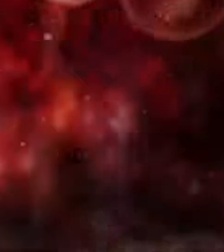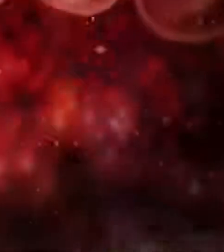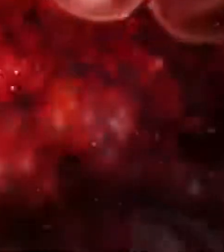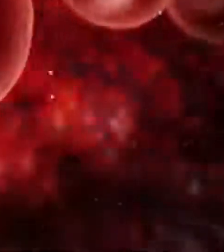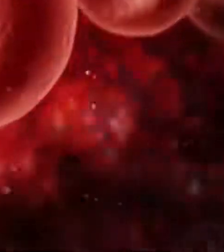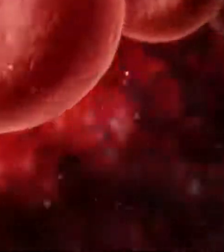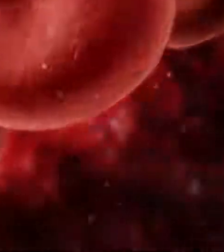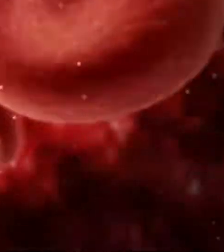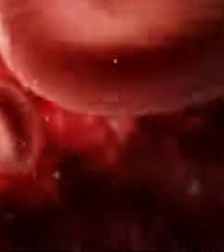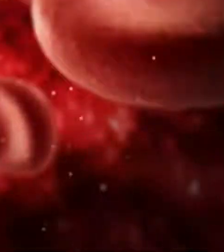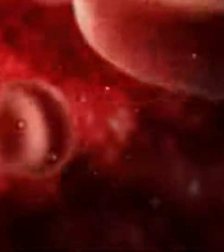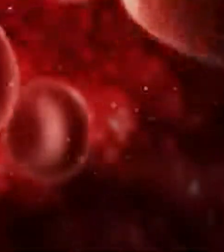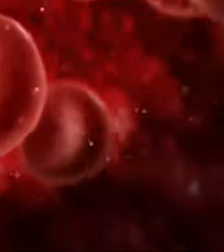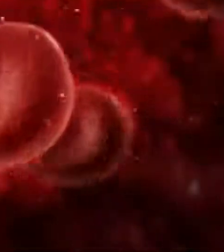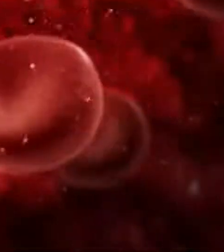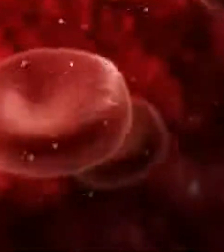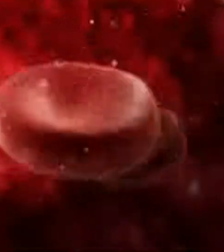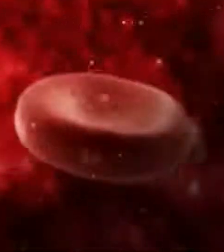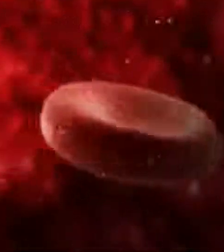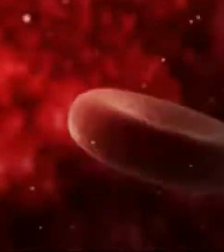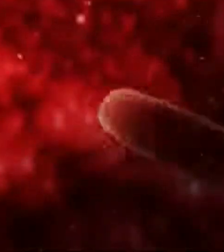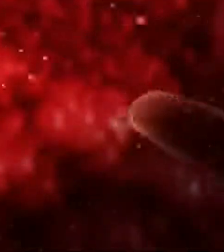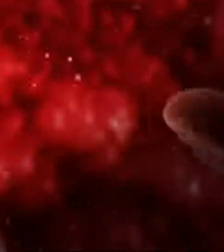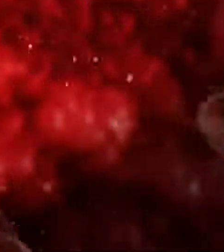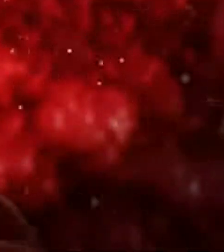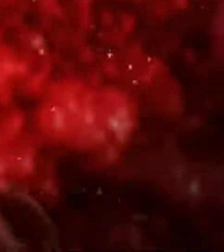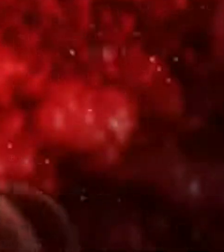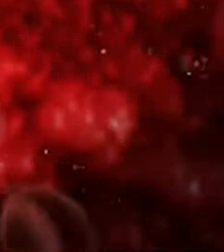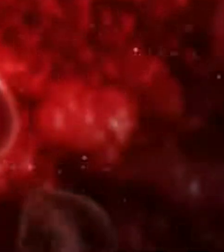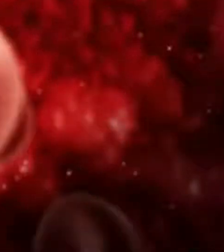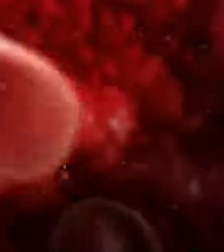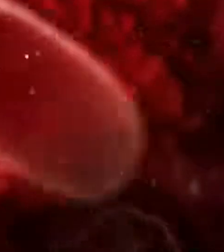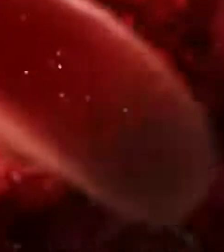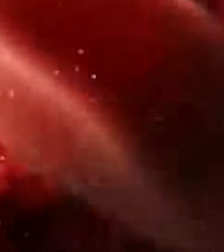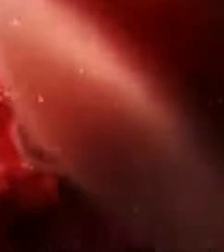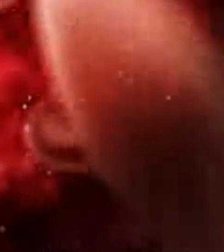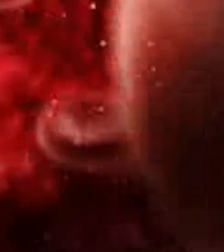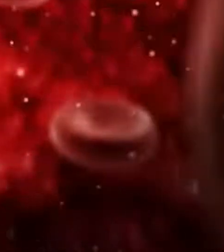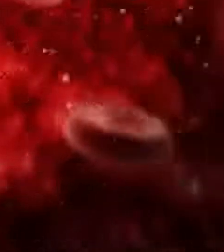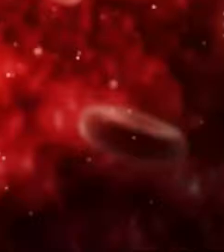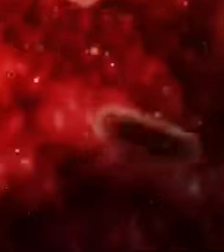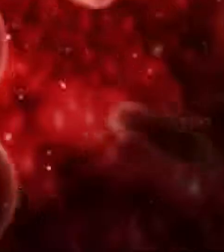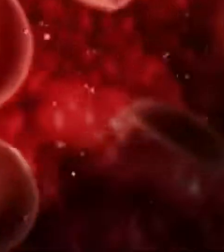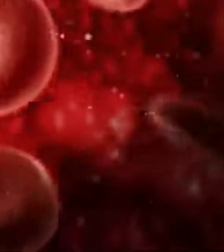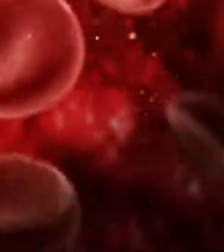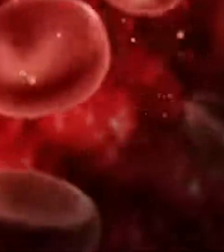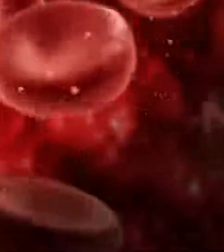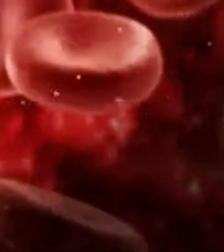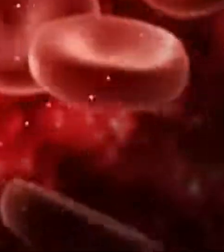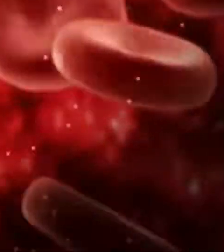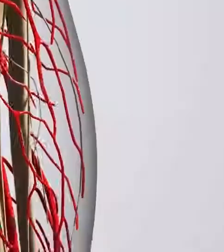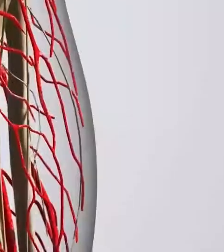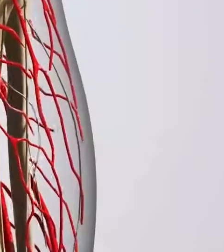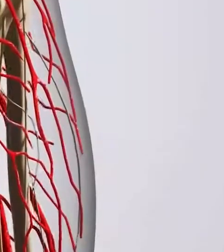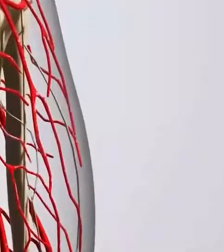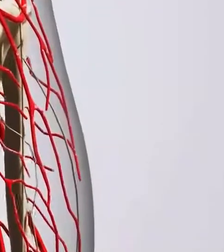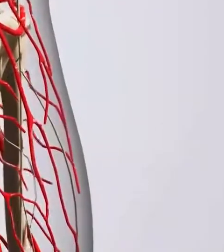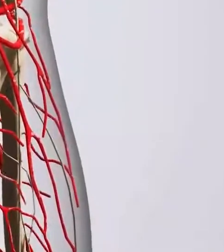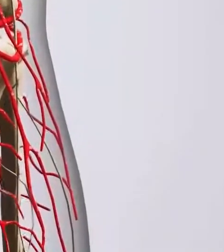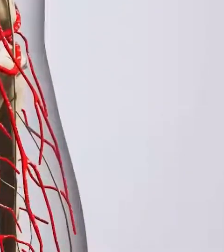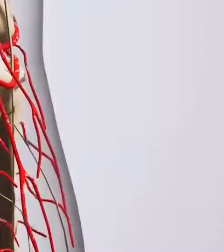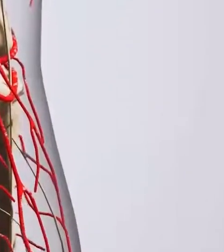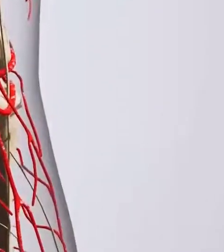fator Rhesus, é uma proteína que pode ser encontrada na superfície dos glóbulos vermelhos, que são células do sangue responsáveis